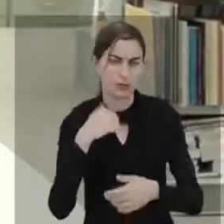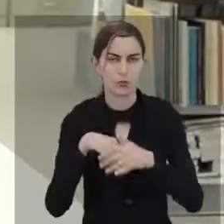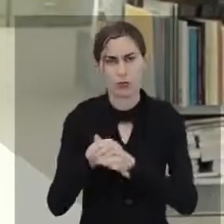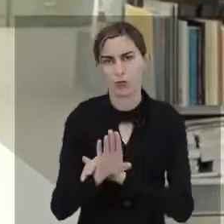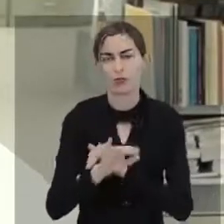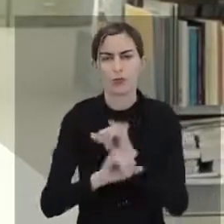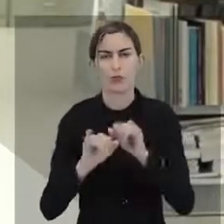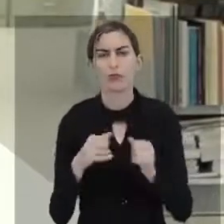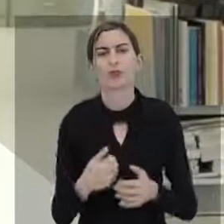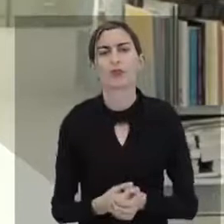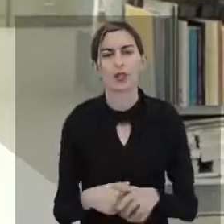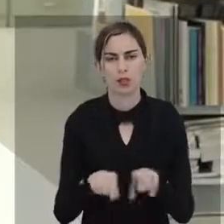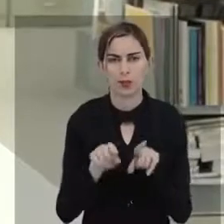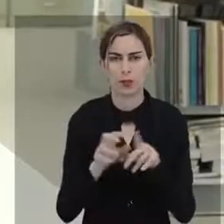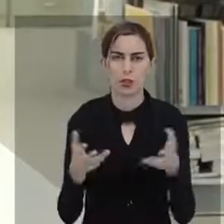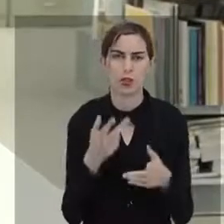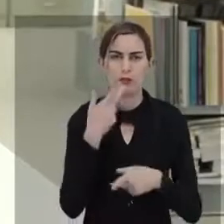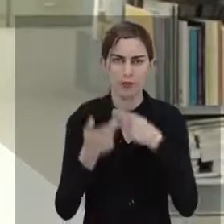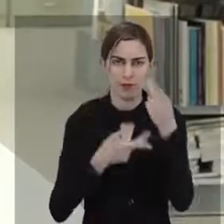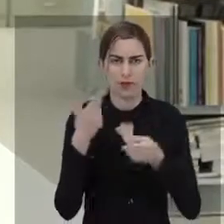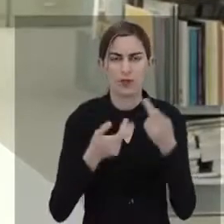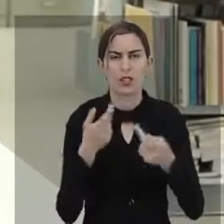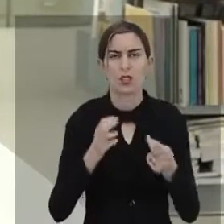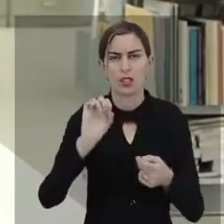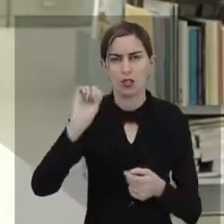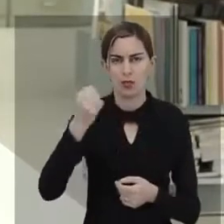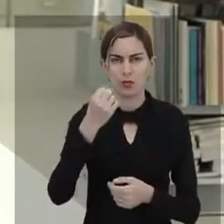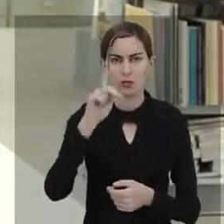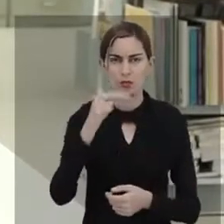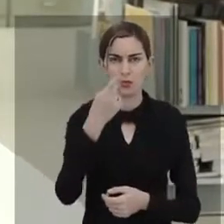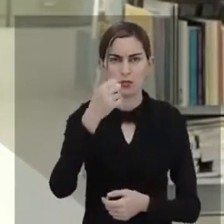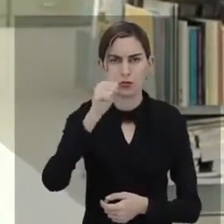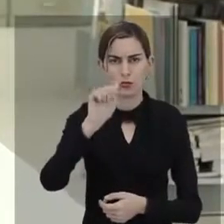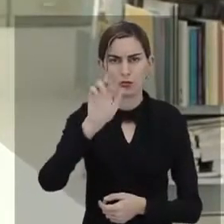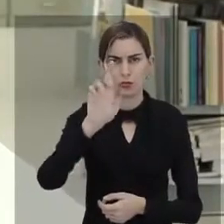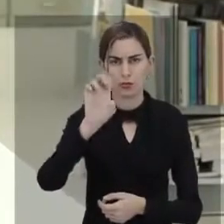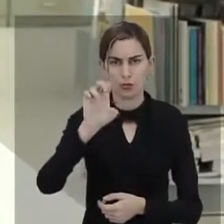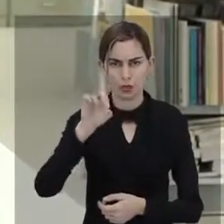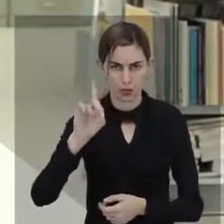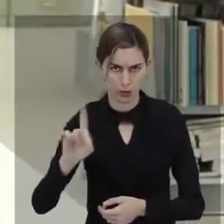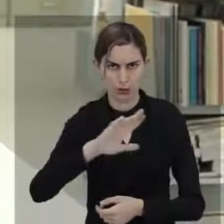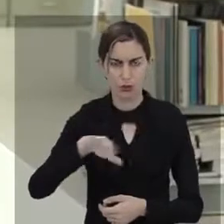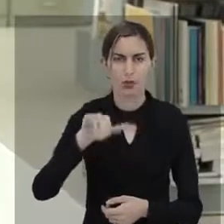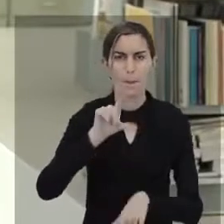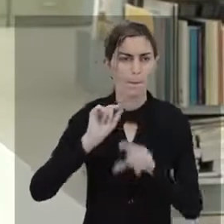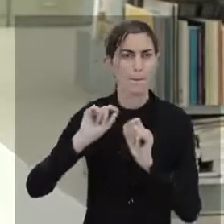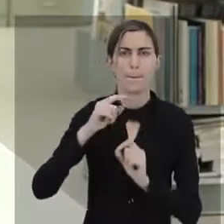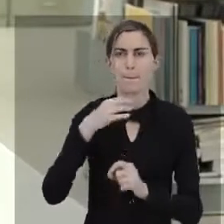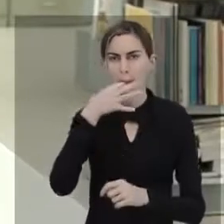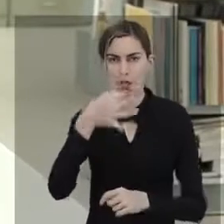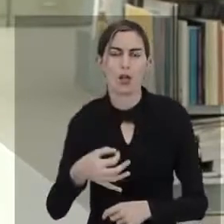Agora a gente vai falar um pouco sobre Shared Preference, que é bastante utilizado. Então, Shared Preference são